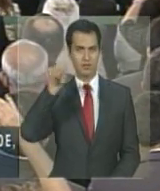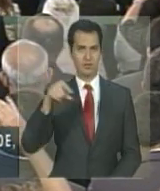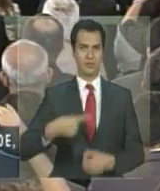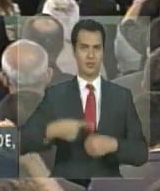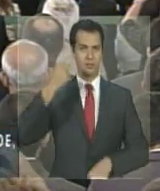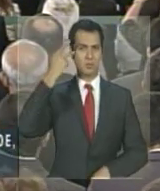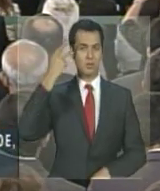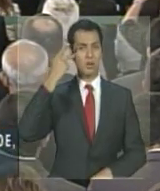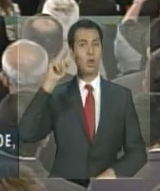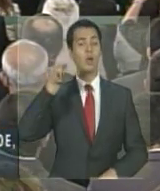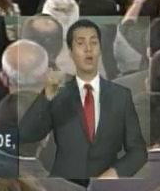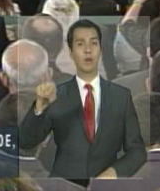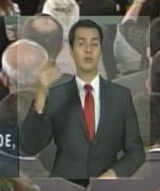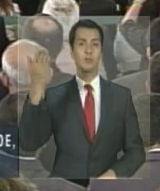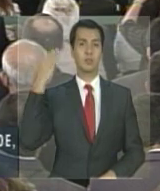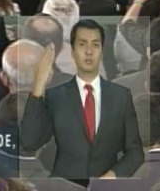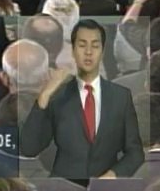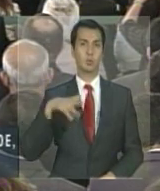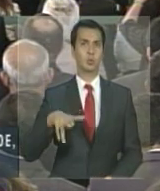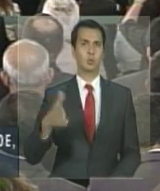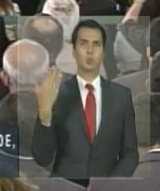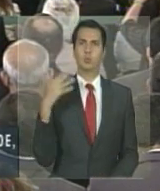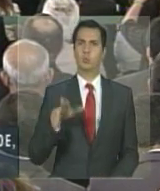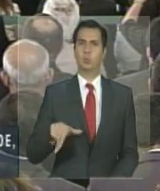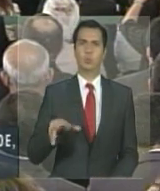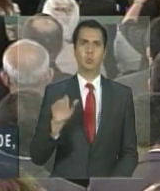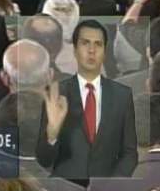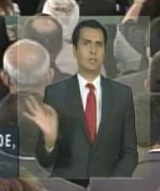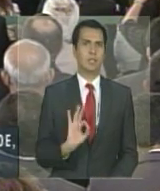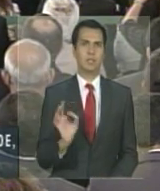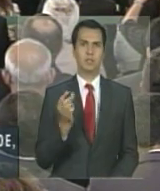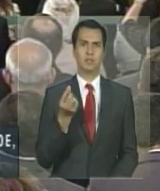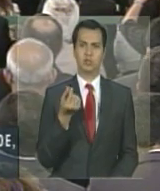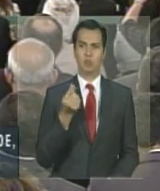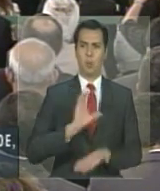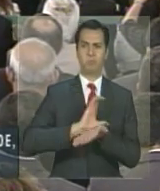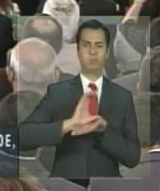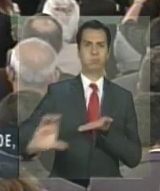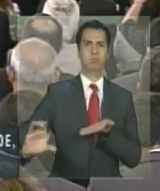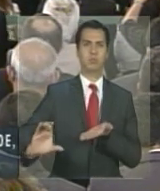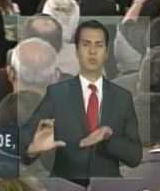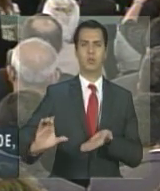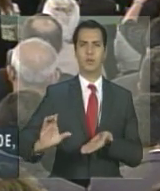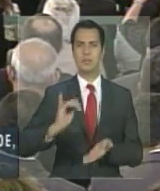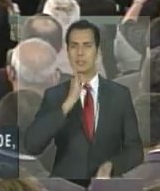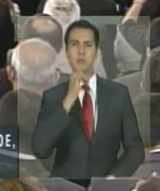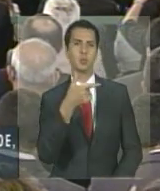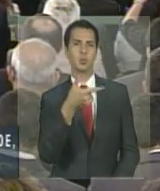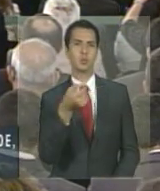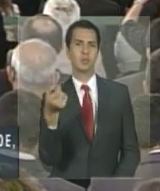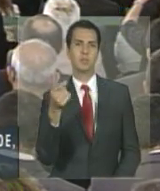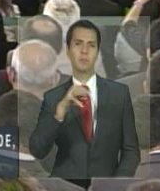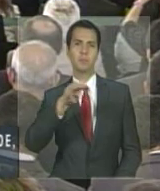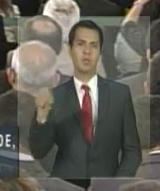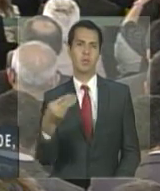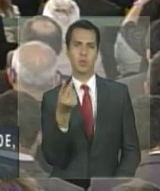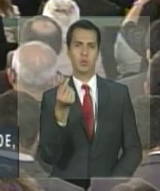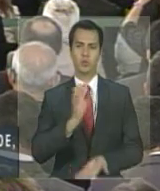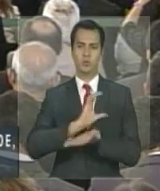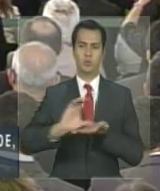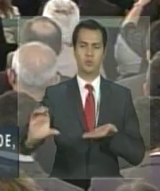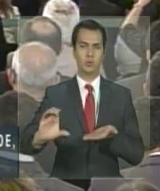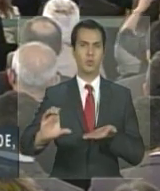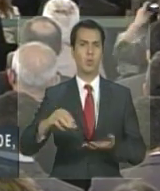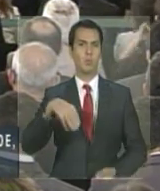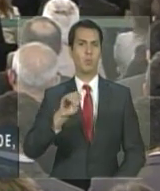ela jamais teve 200 milhões para investir em mobilidade urbana. É verdade, os